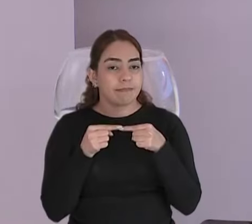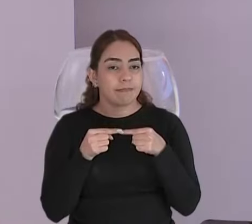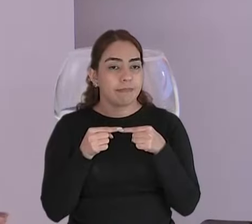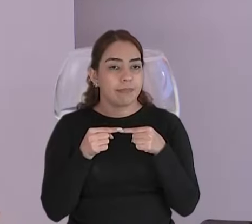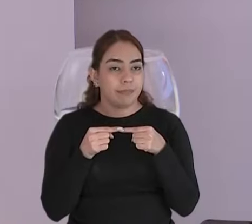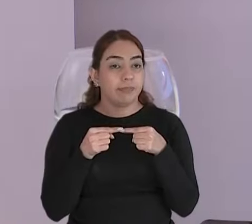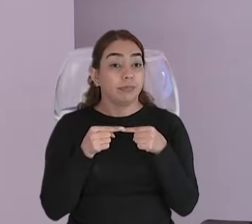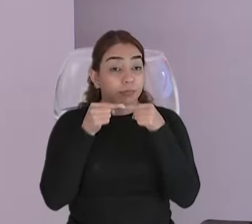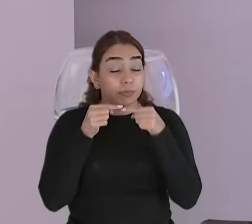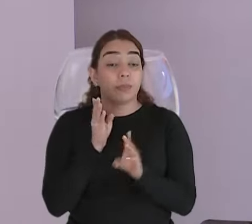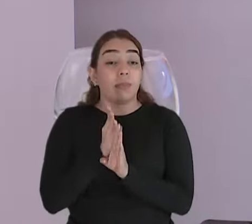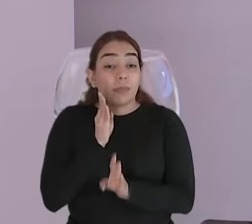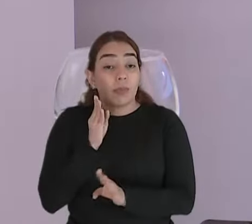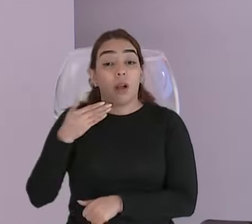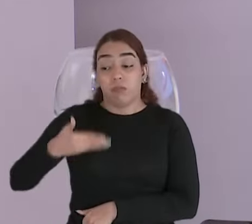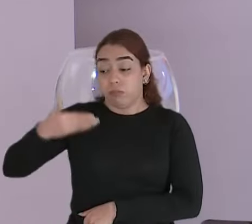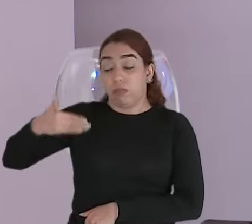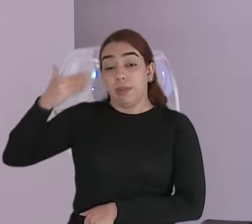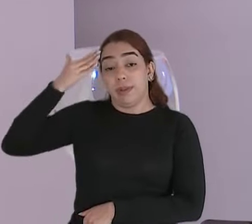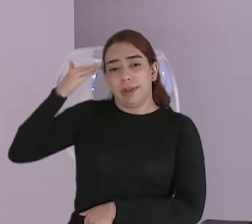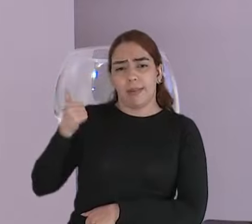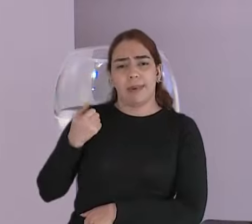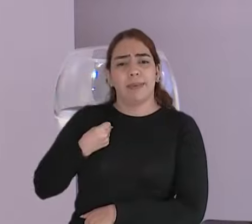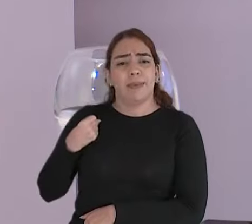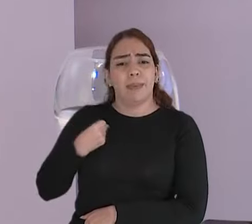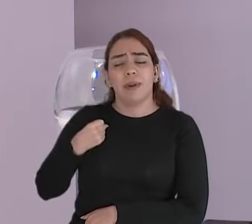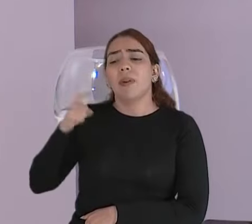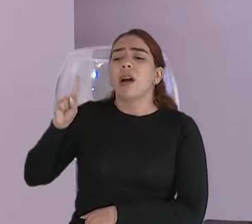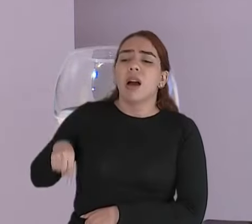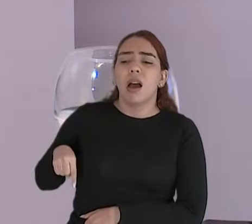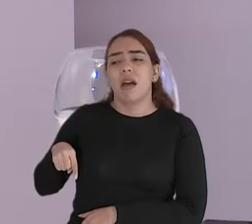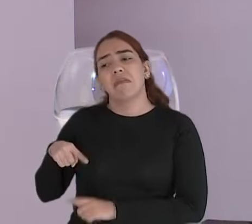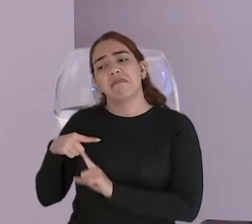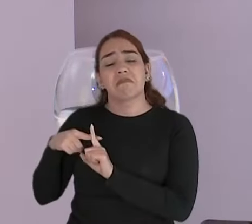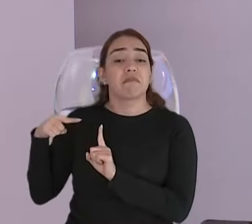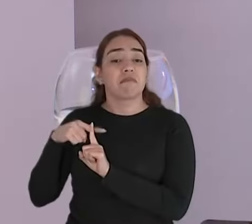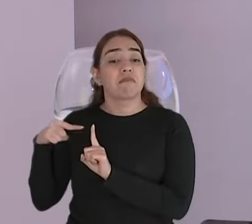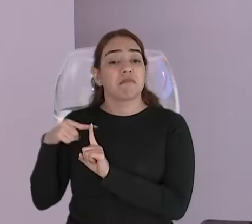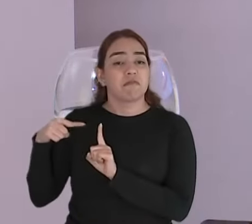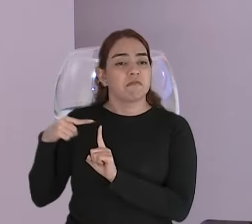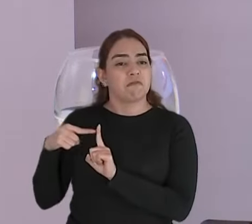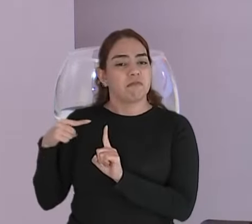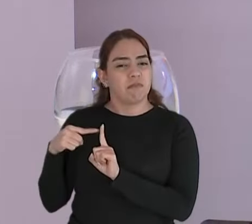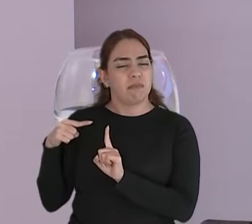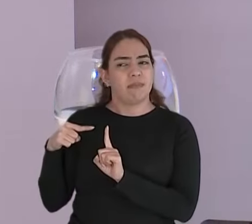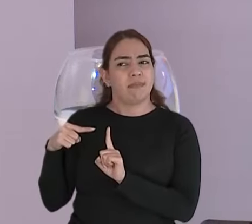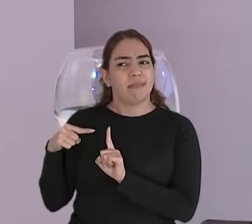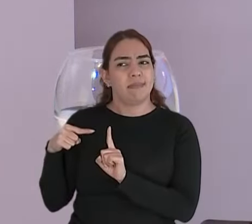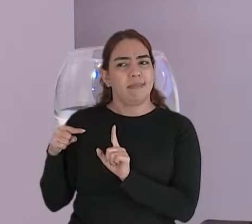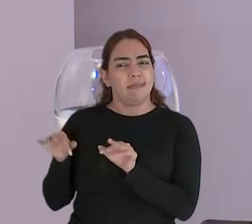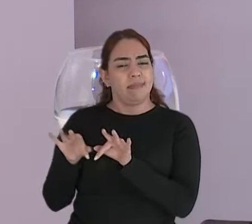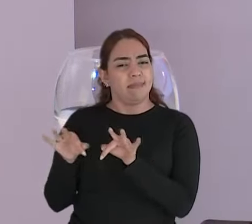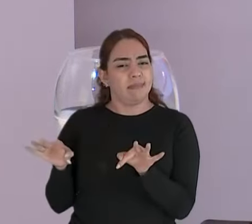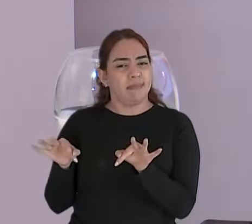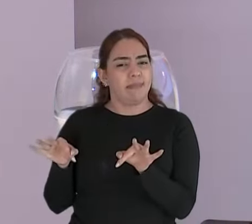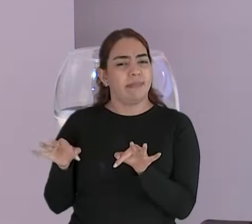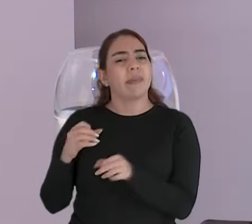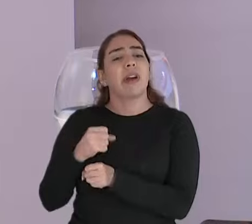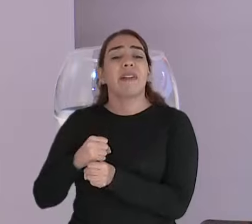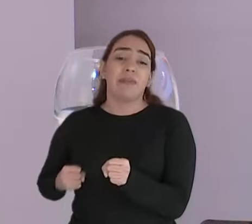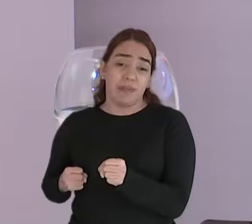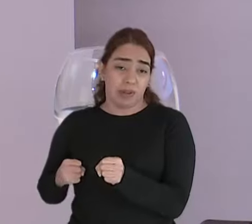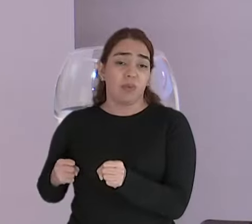começou se sabendo que aquele não era um número real. Que era 1 para 160. Muito baixo, né? Muito baixo. Não, aquilo ali já sabia que era um